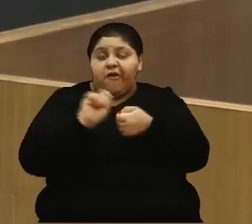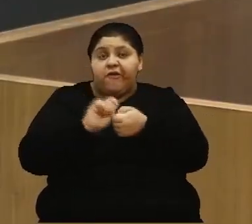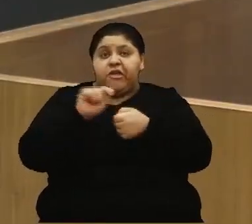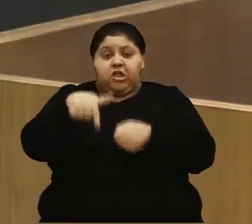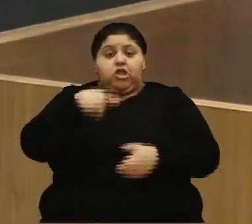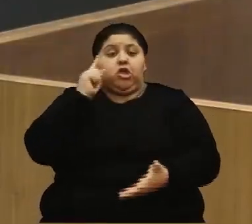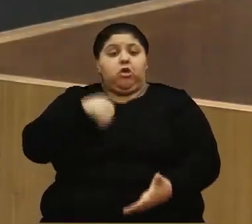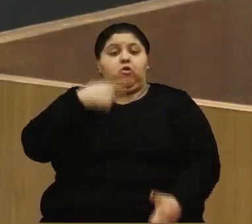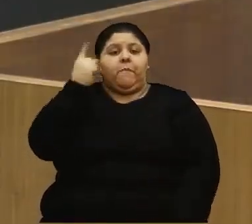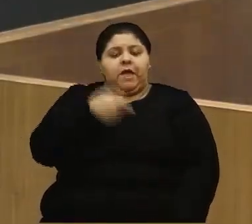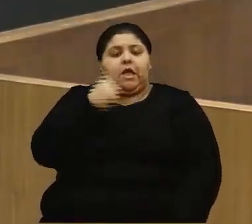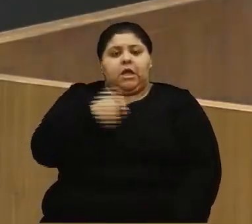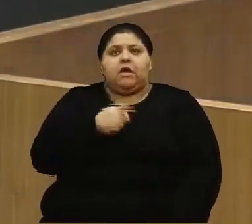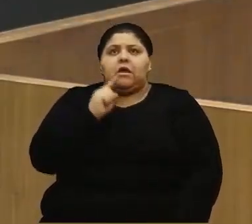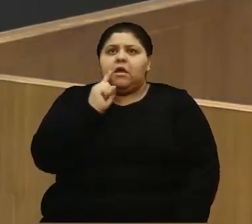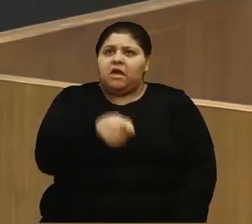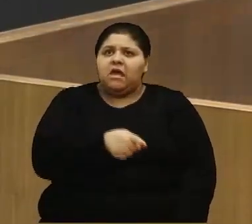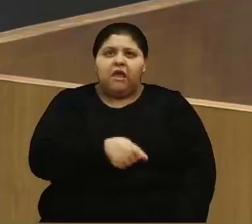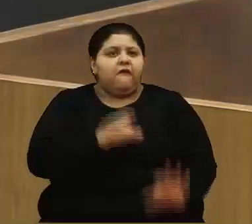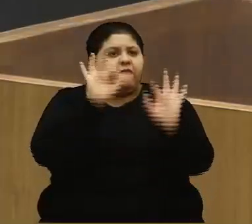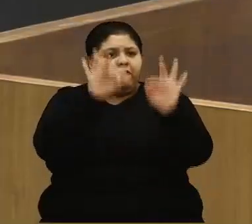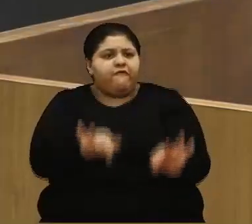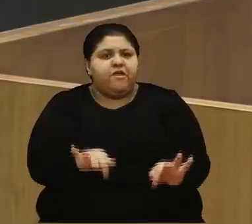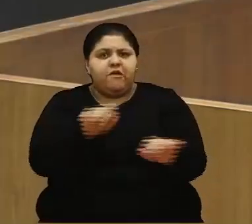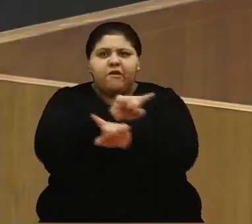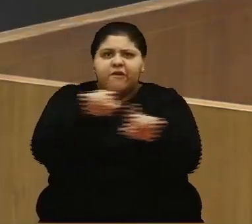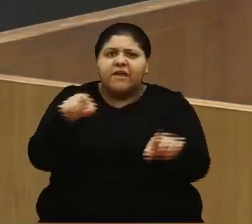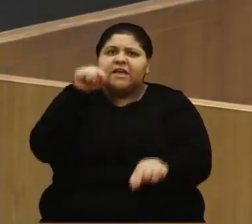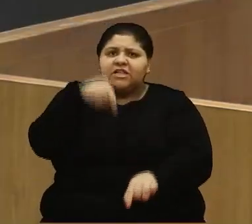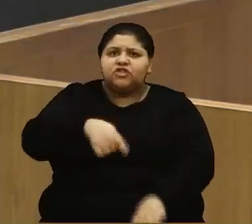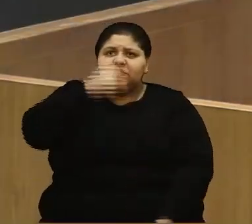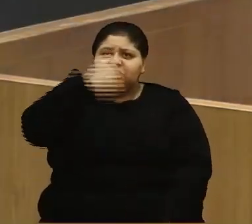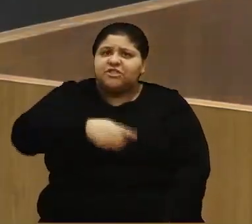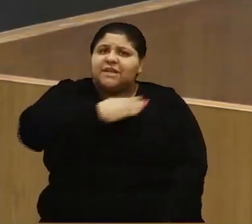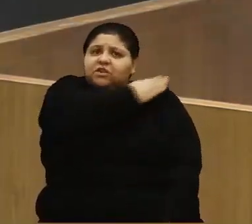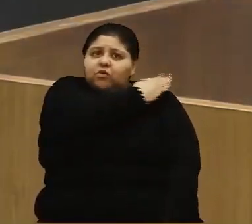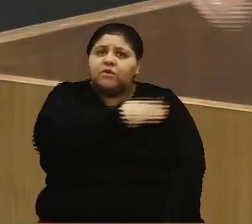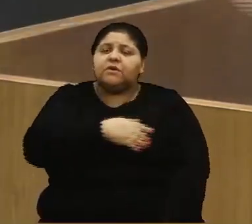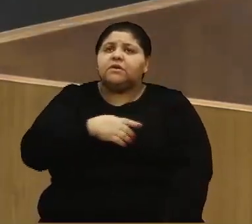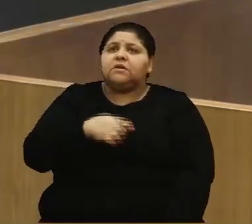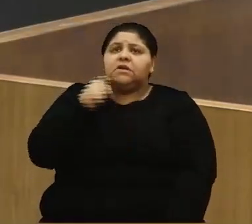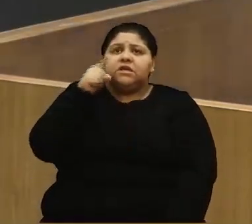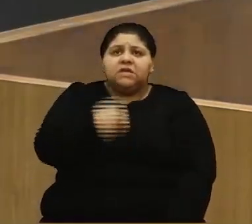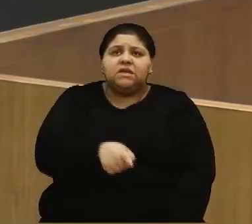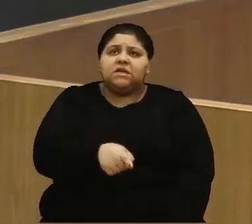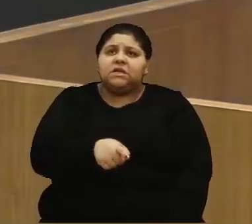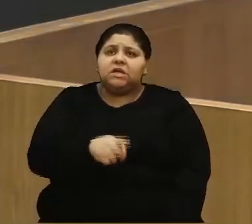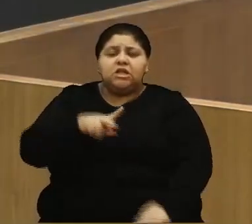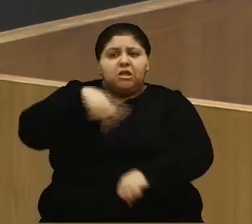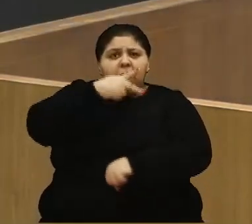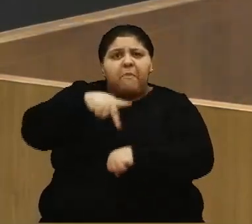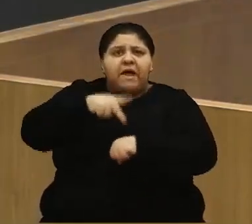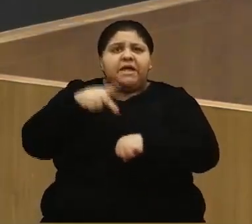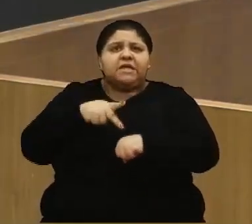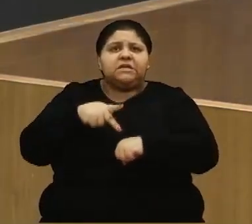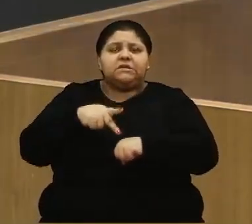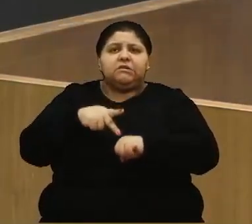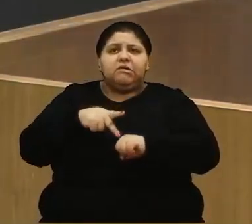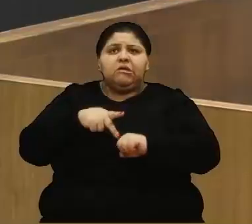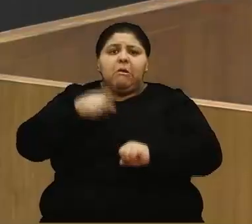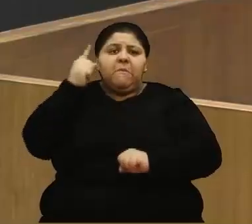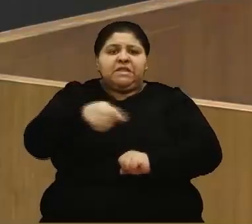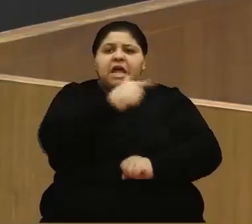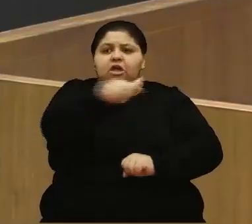estou mandando, é sanção para vocês. Isso é ditadura. Isso é imposição de um país sobre o outro. E nós não